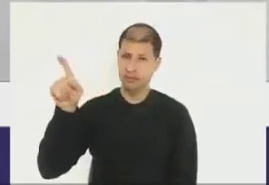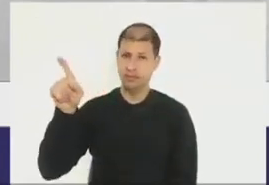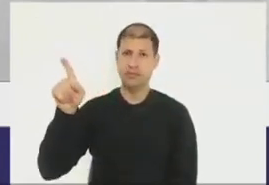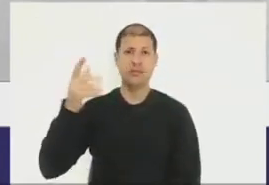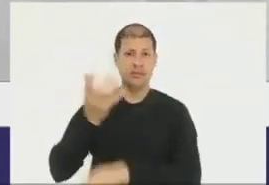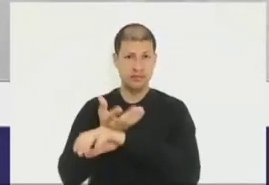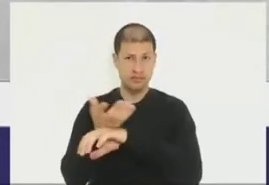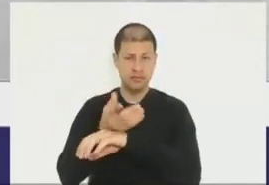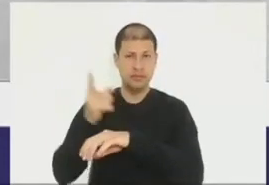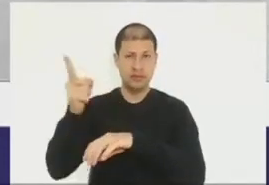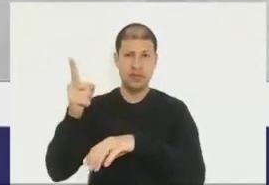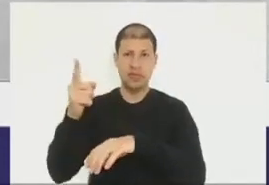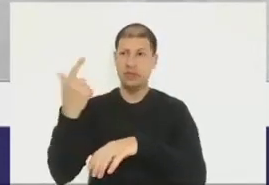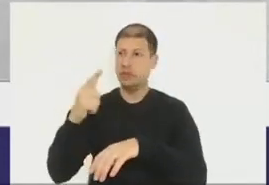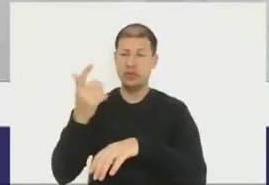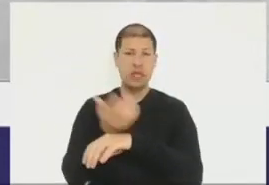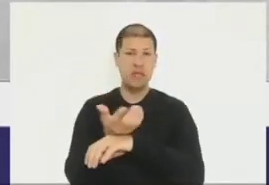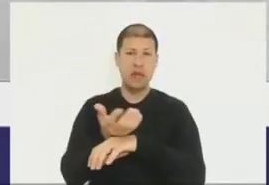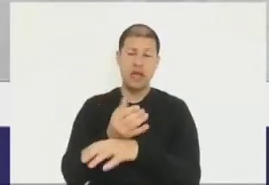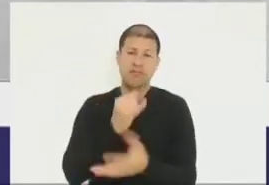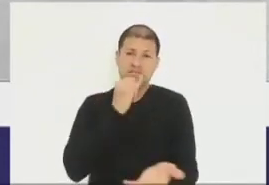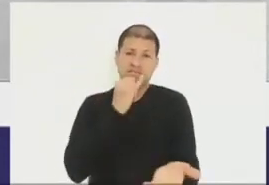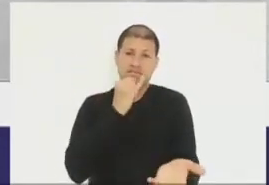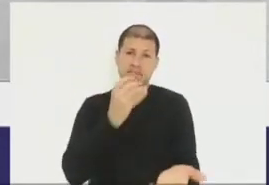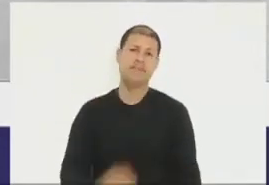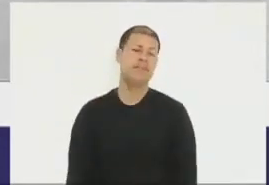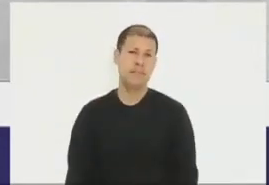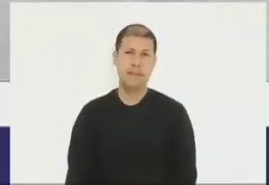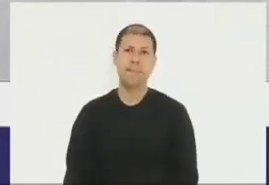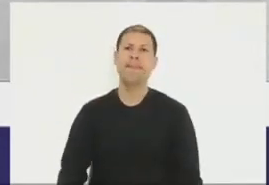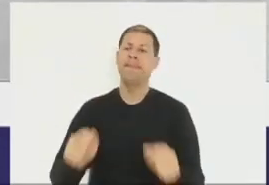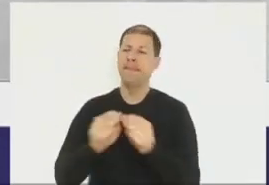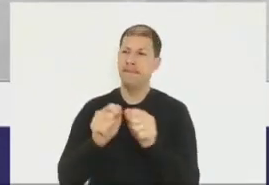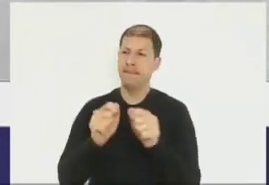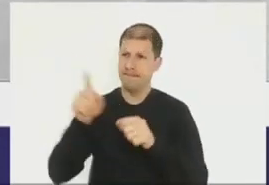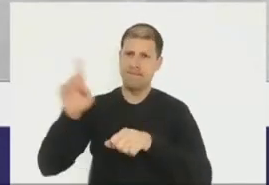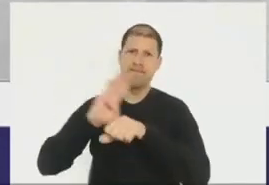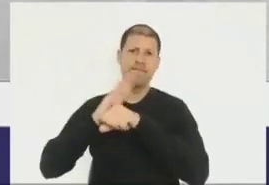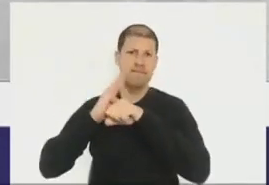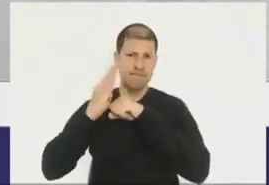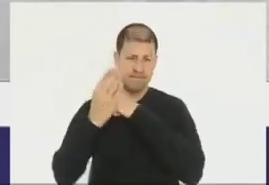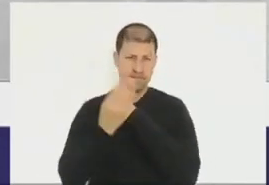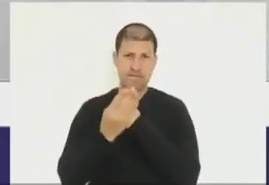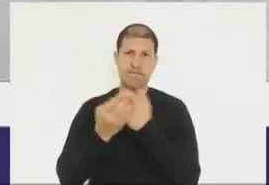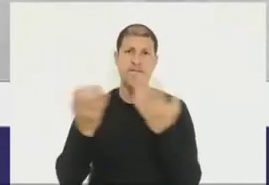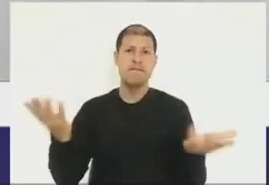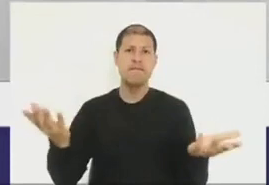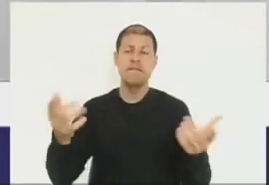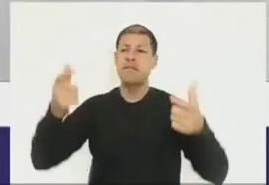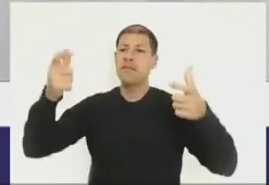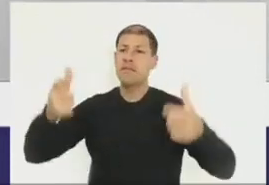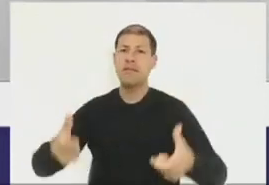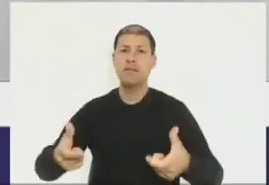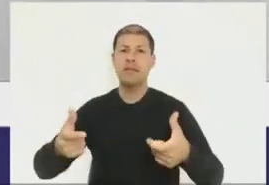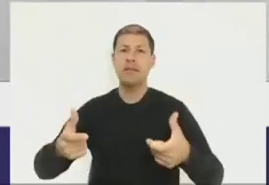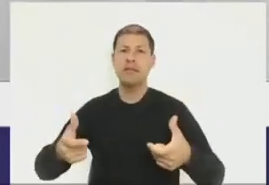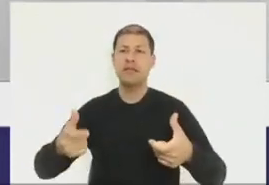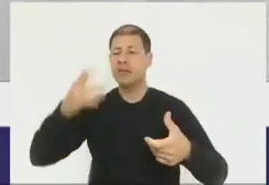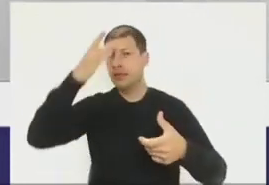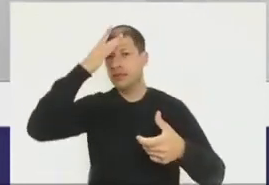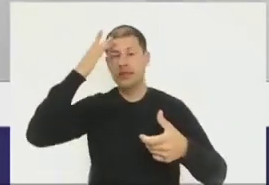não tem praça lá, infelizmente, fizeram o bairro e não deixaram local para que os